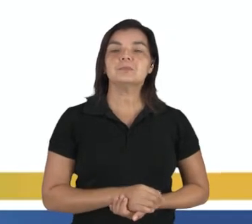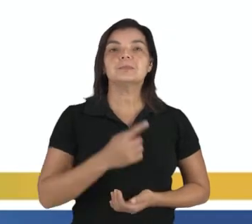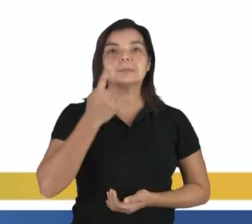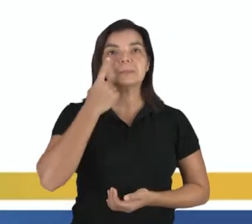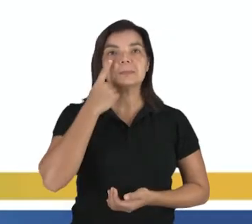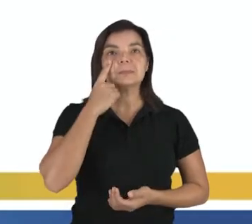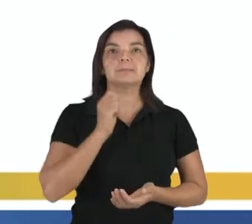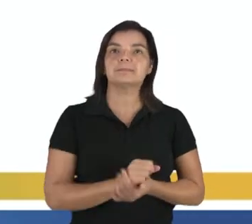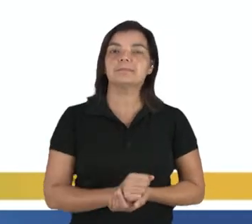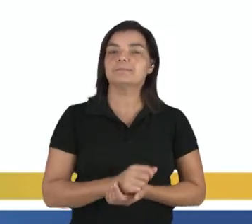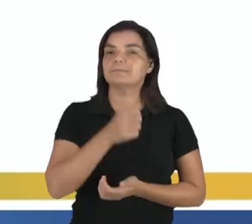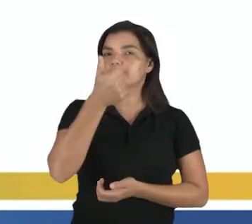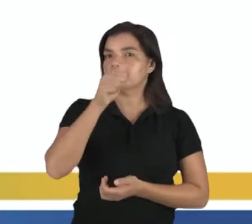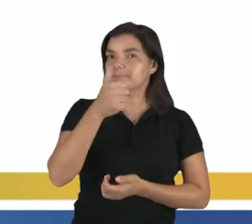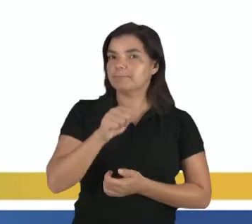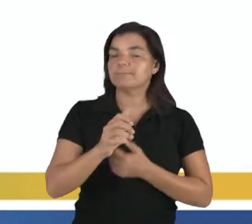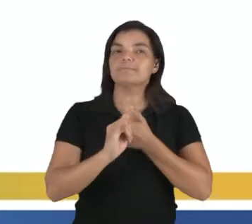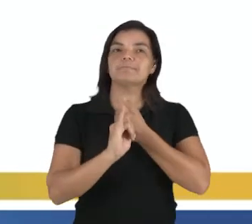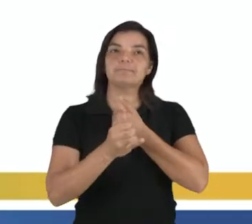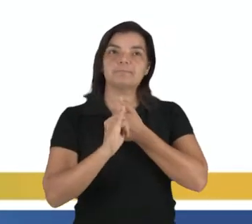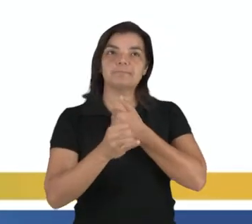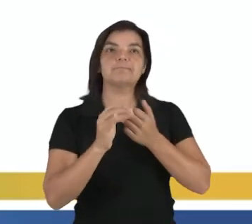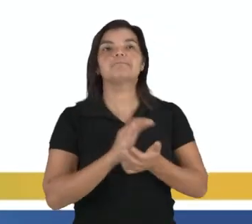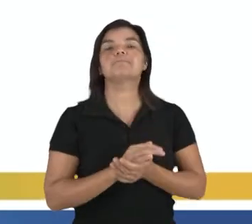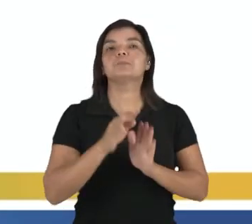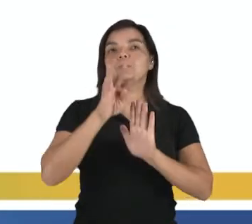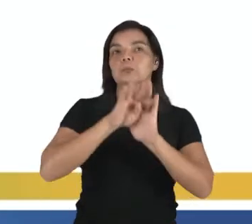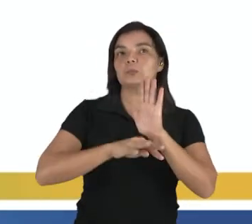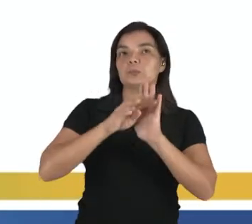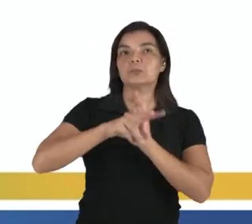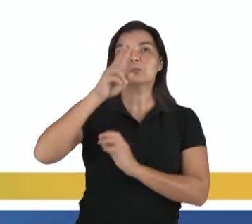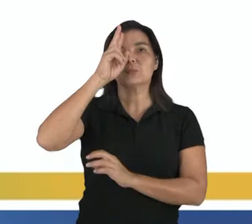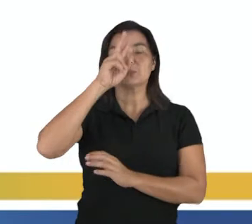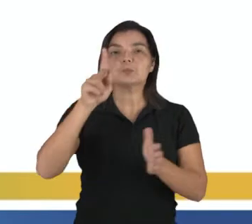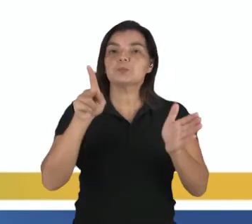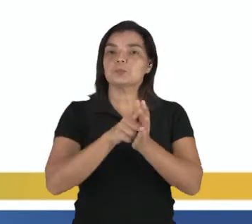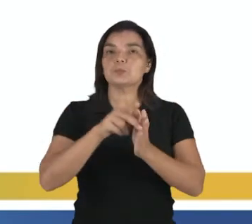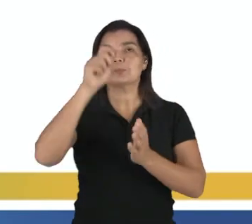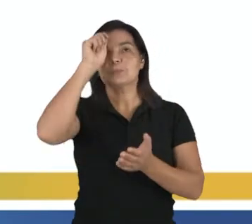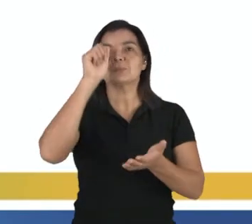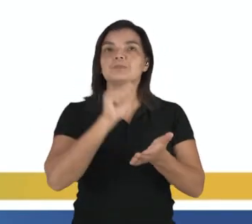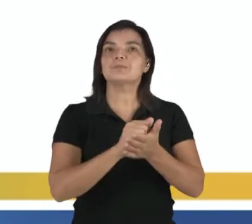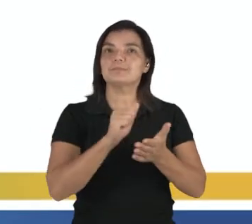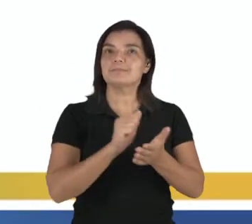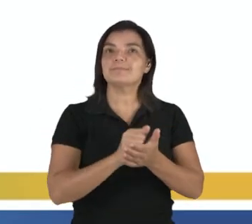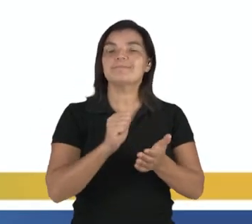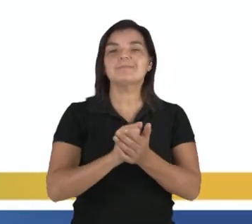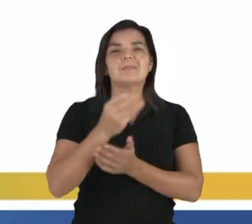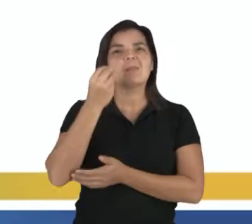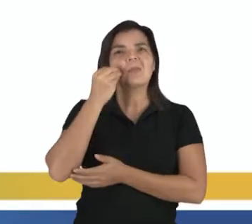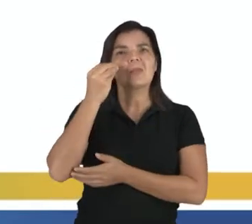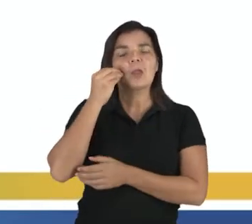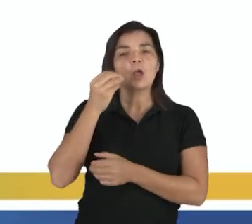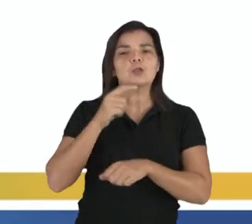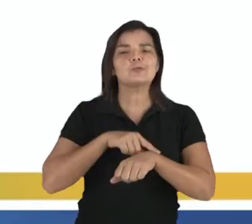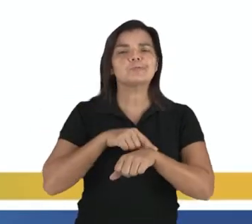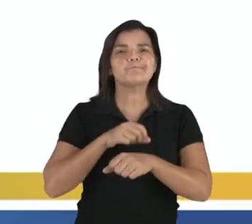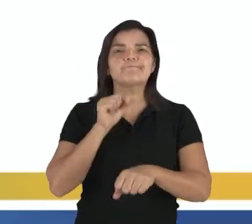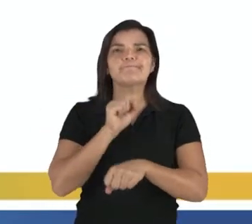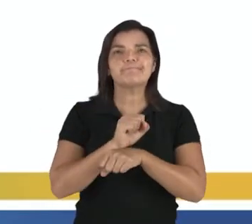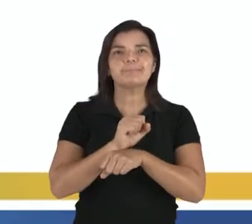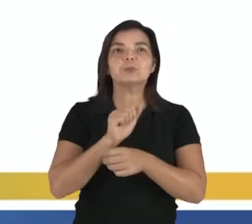Vamos fazer uma breve análise dessa crônica. O texto narra a história do próprio escritor, em que ele tenta adiar o